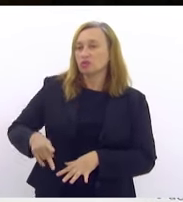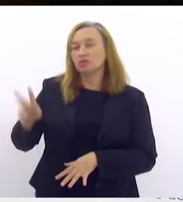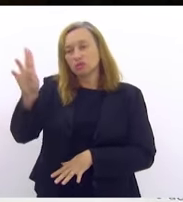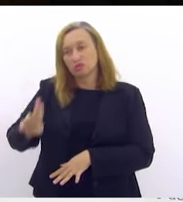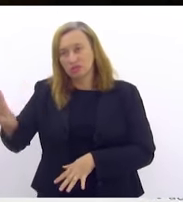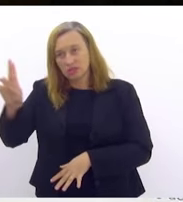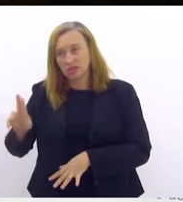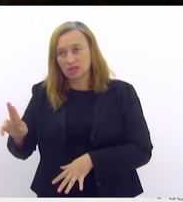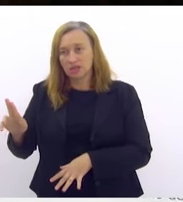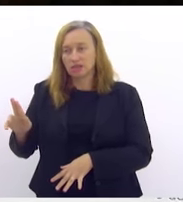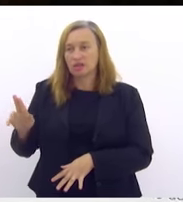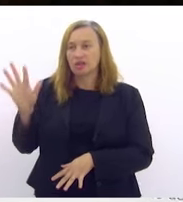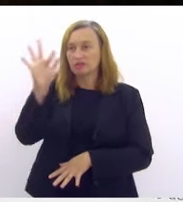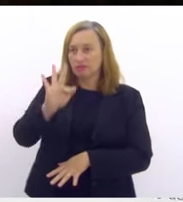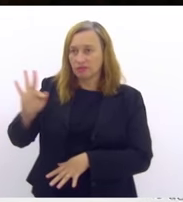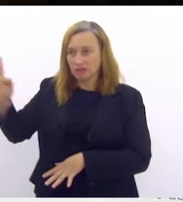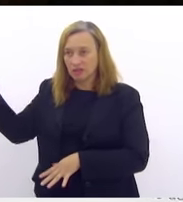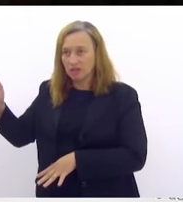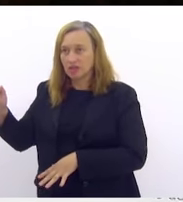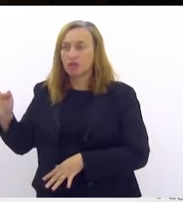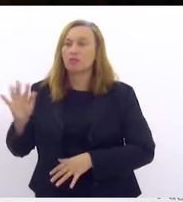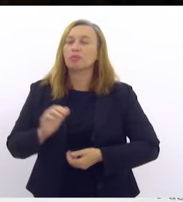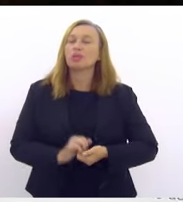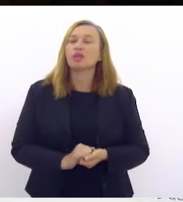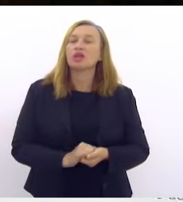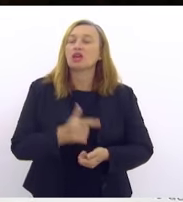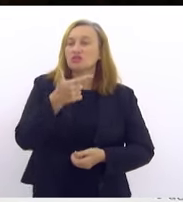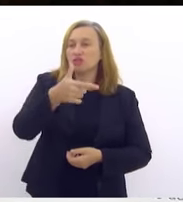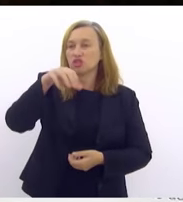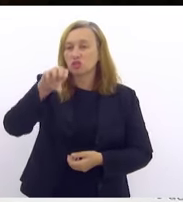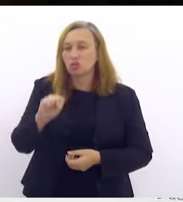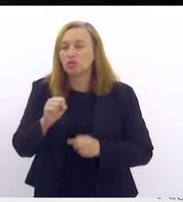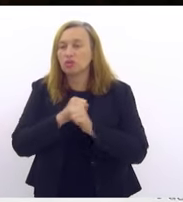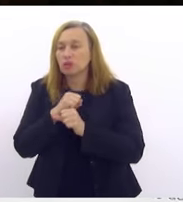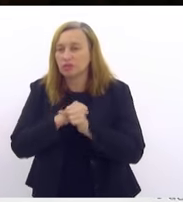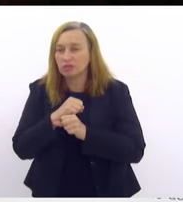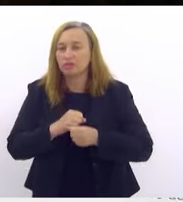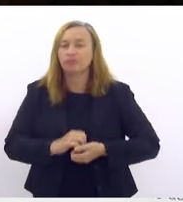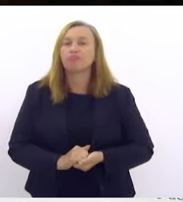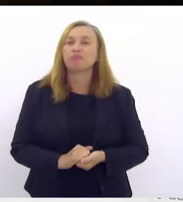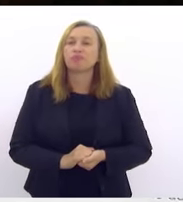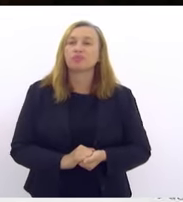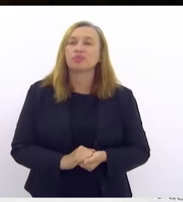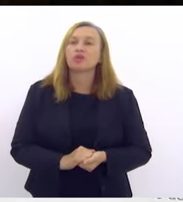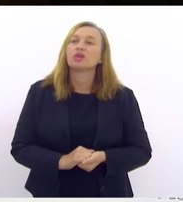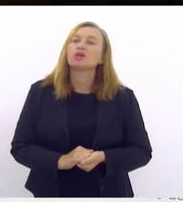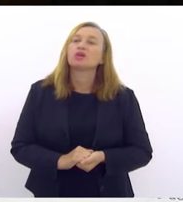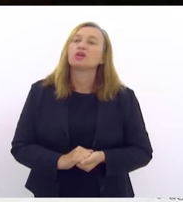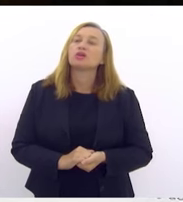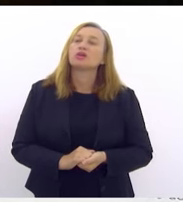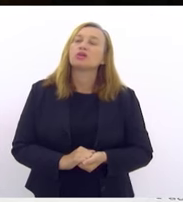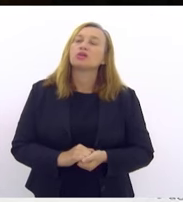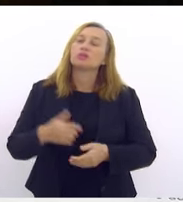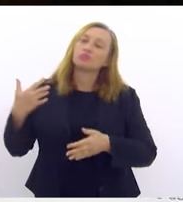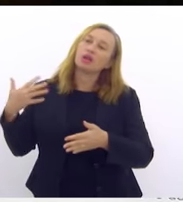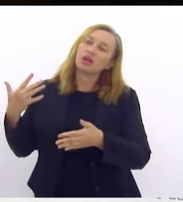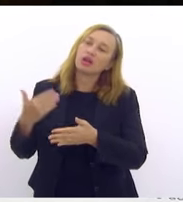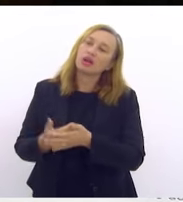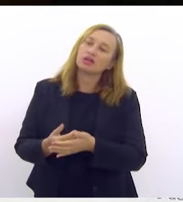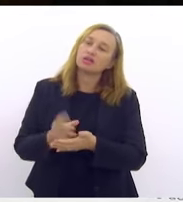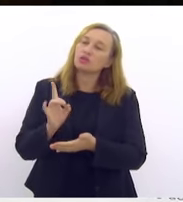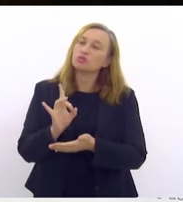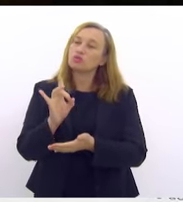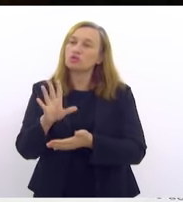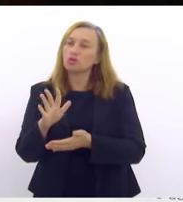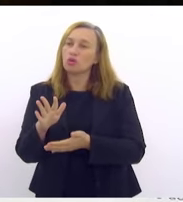Federal Fluminense transmitindo seu conhecimento por 28 anos seu legado perdura não apenas nas salas de